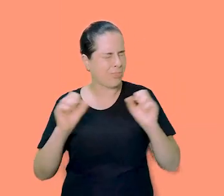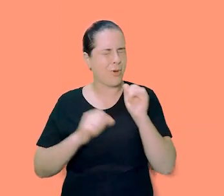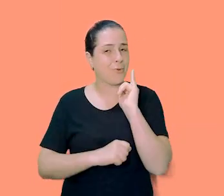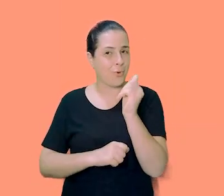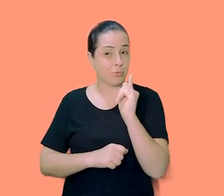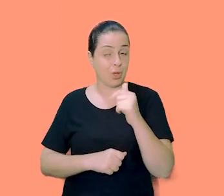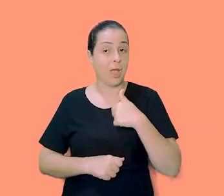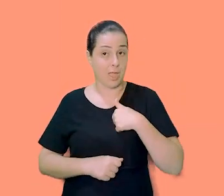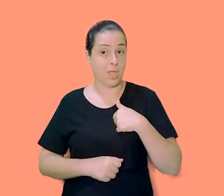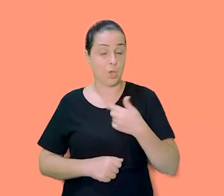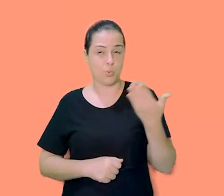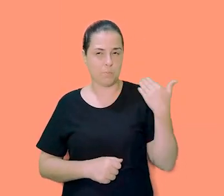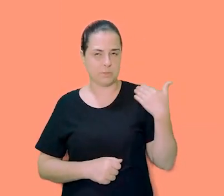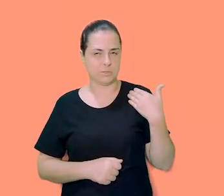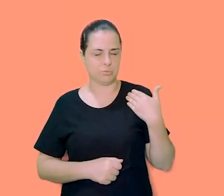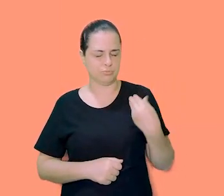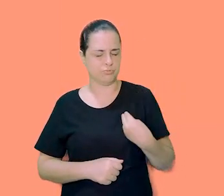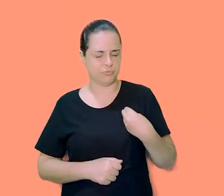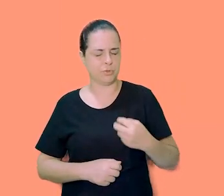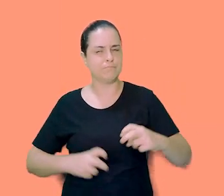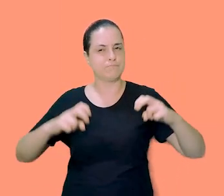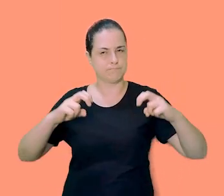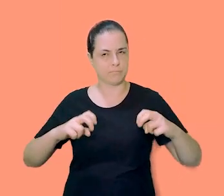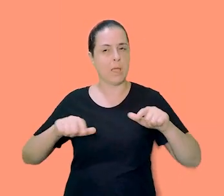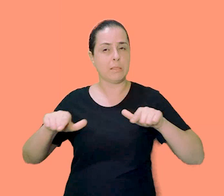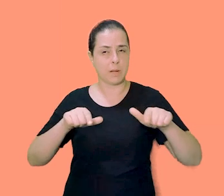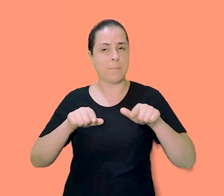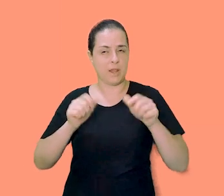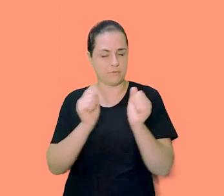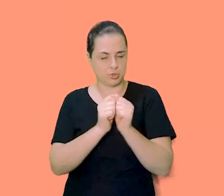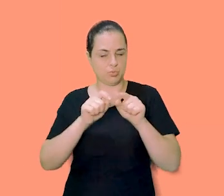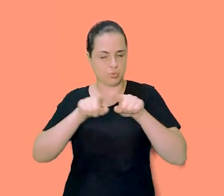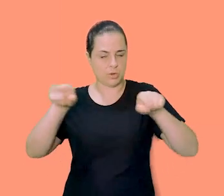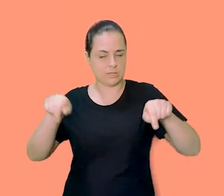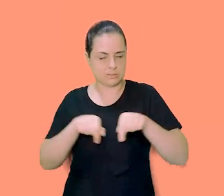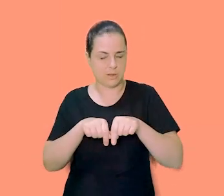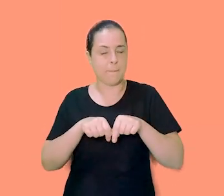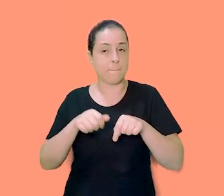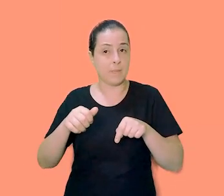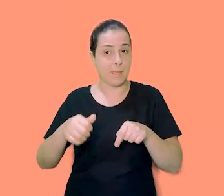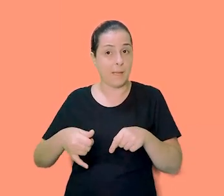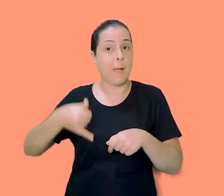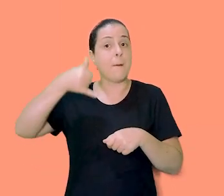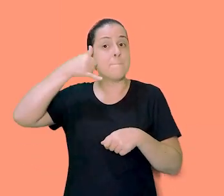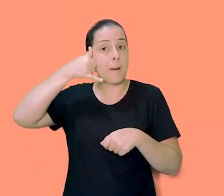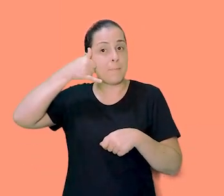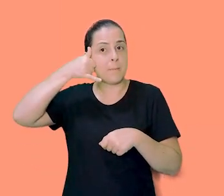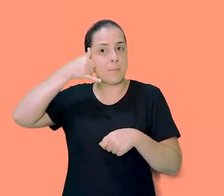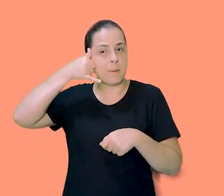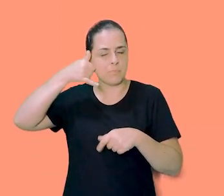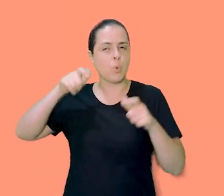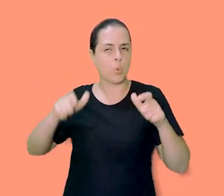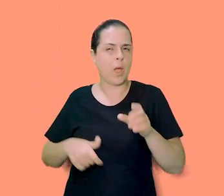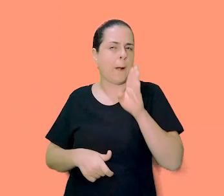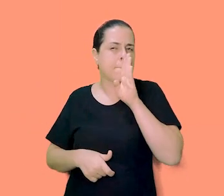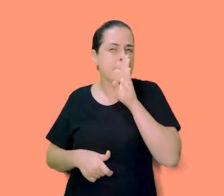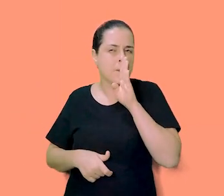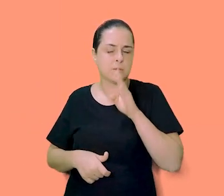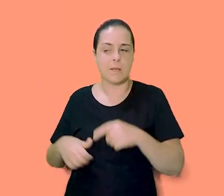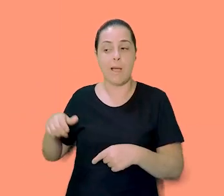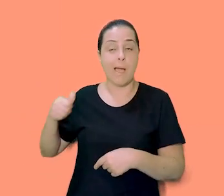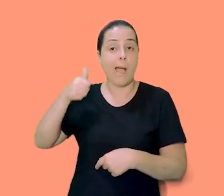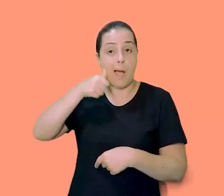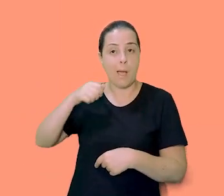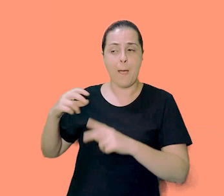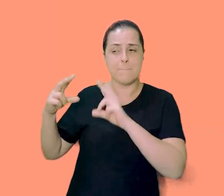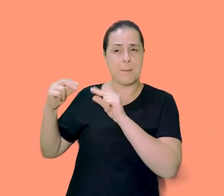estava sentada do lado de uma pessoa, trabalhava eu e outra pessoa na sala. E ela atendeu o telefone, estava na sala, nós duas, estava bem silencioso. E ela